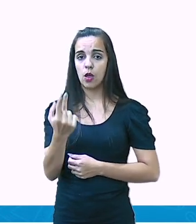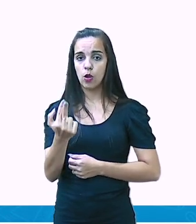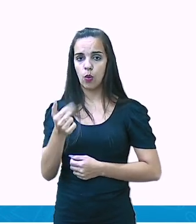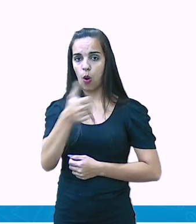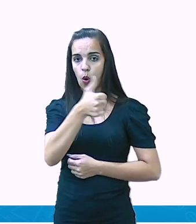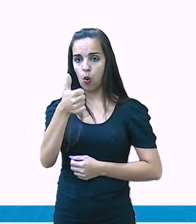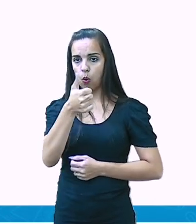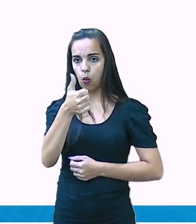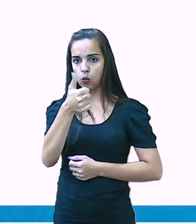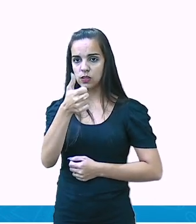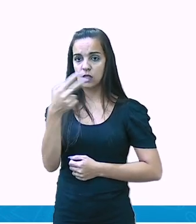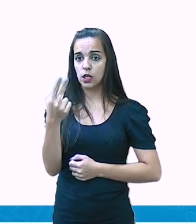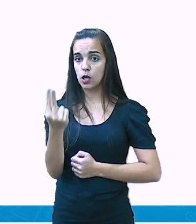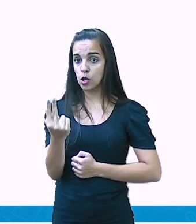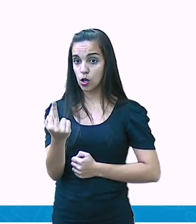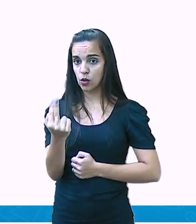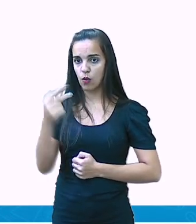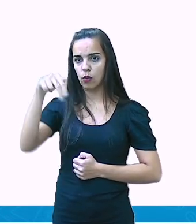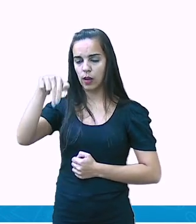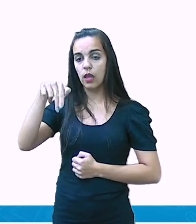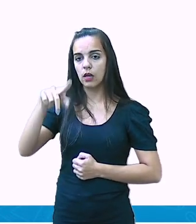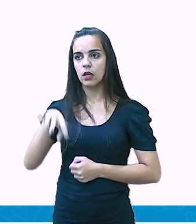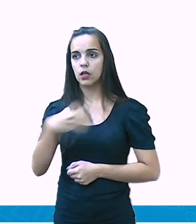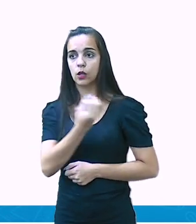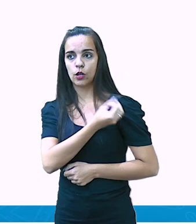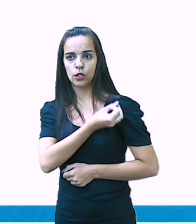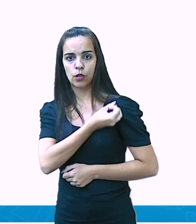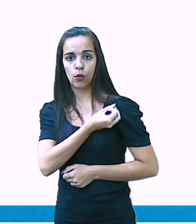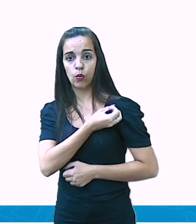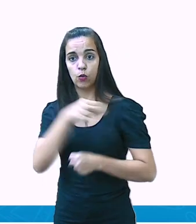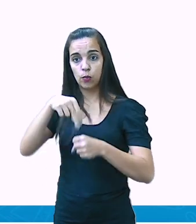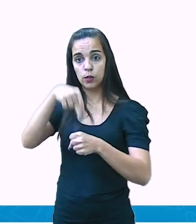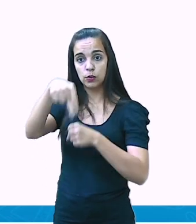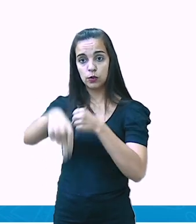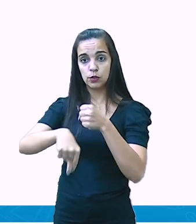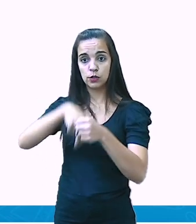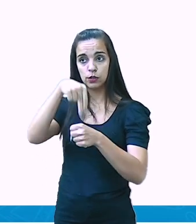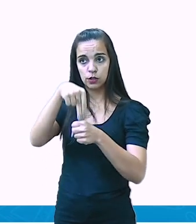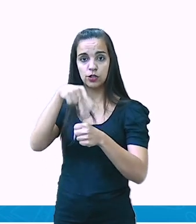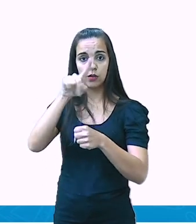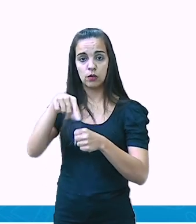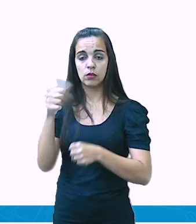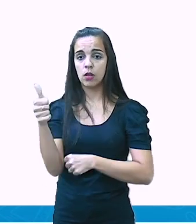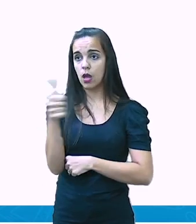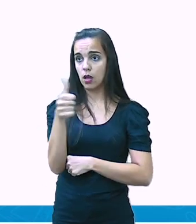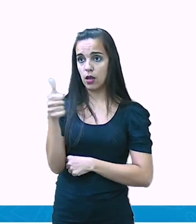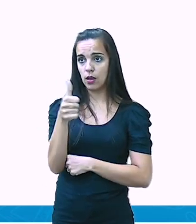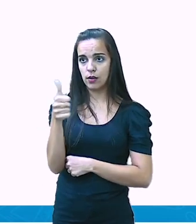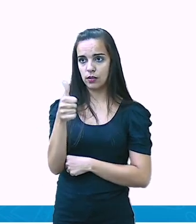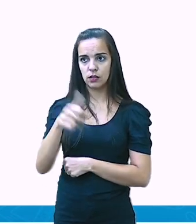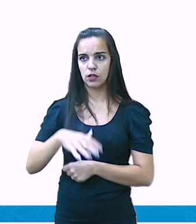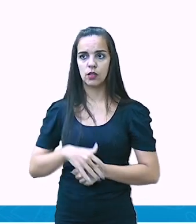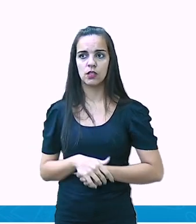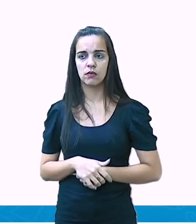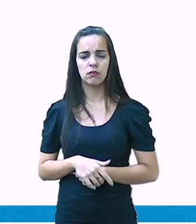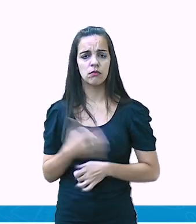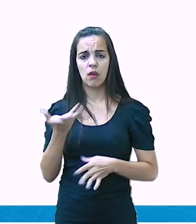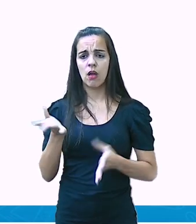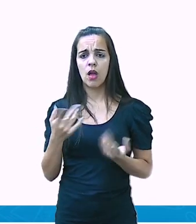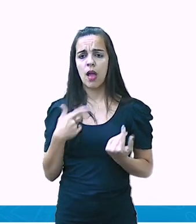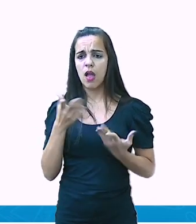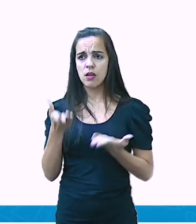número de nêutrons do átomo suposto que apareceu aí para nós. Então, é assim que você